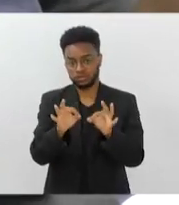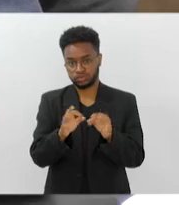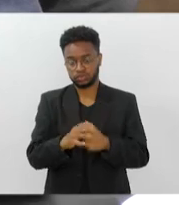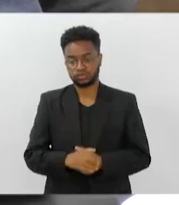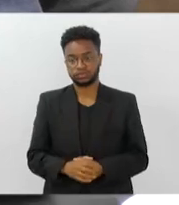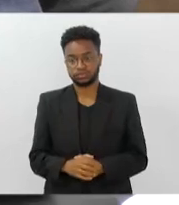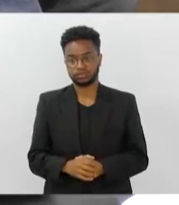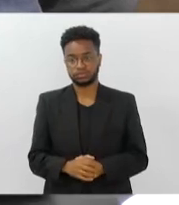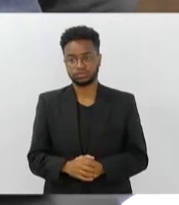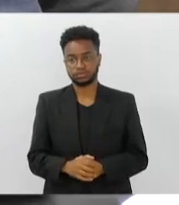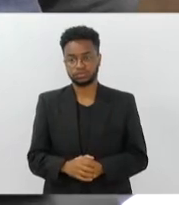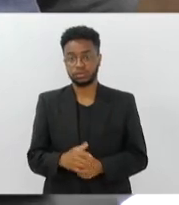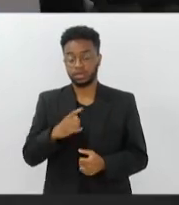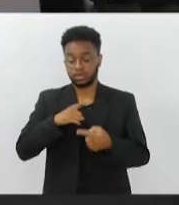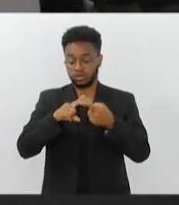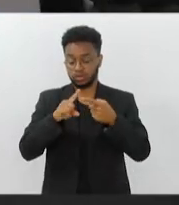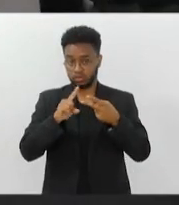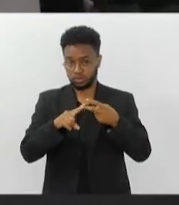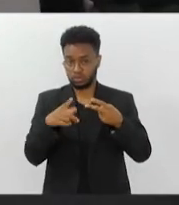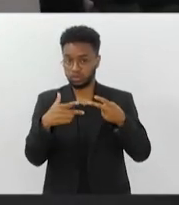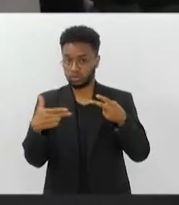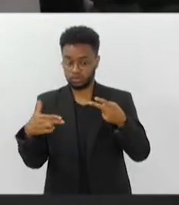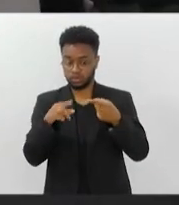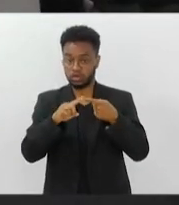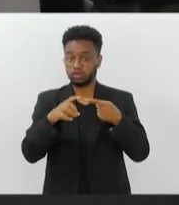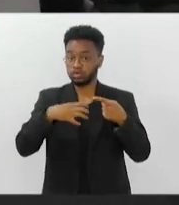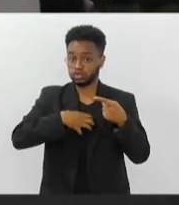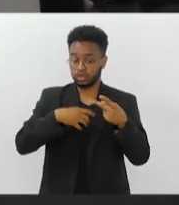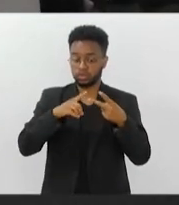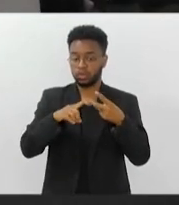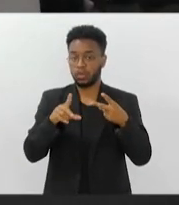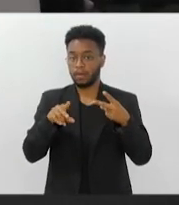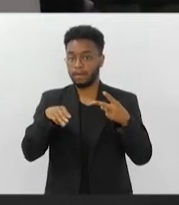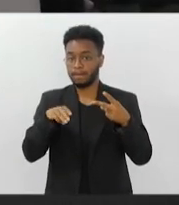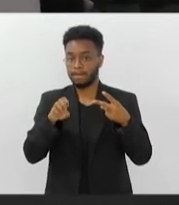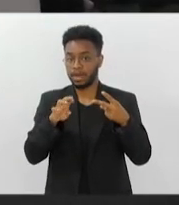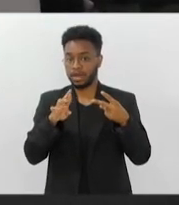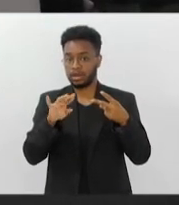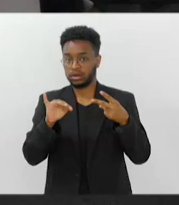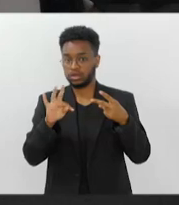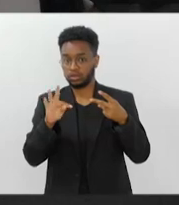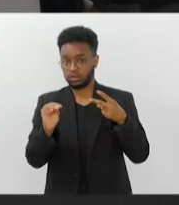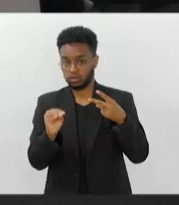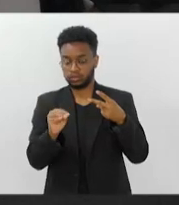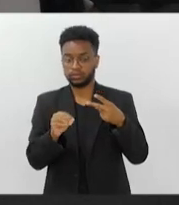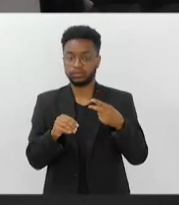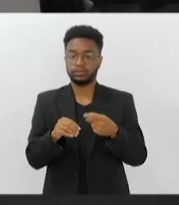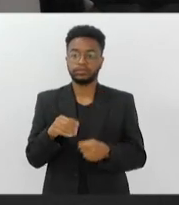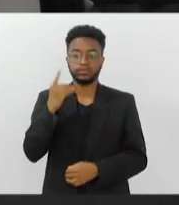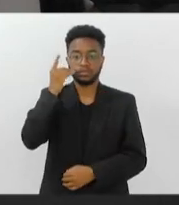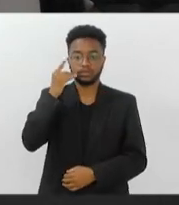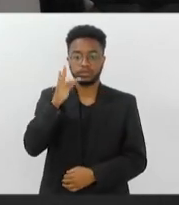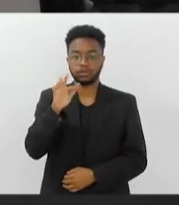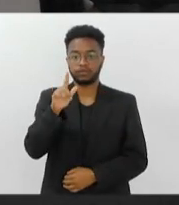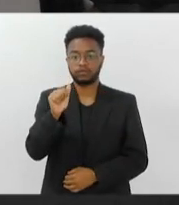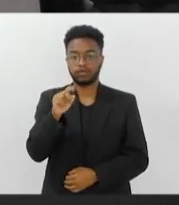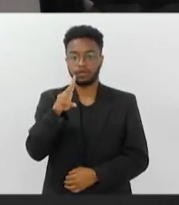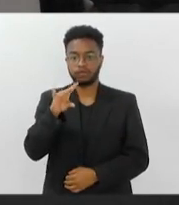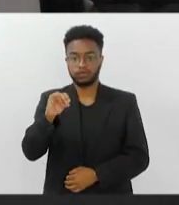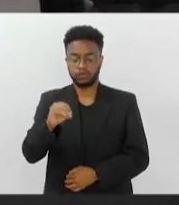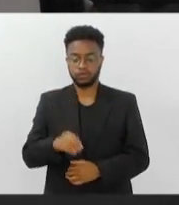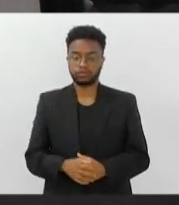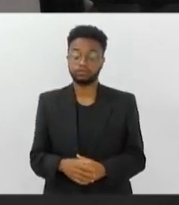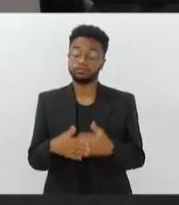está levantando duas questões, uma de forma e outra de mérito. Exatamente. Deputado Flávio Serafini, por favor.